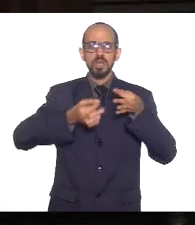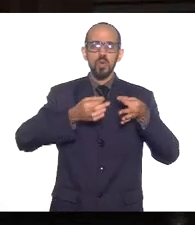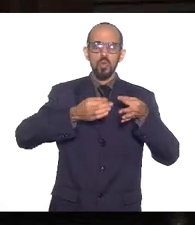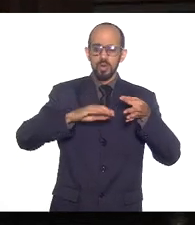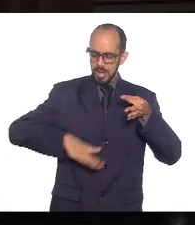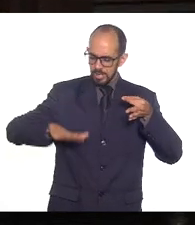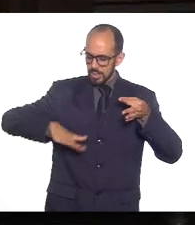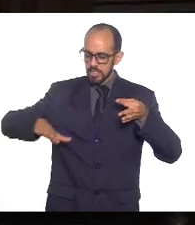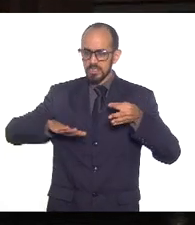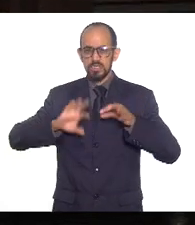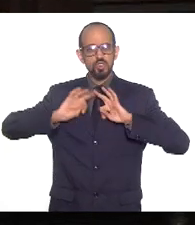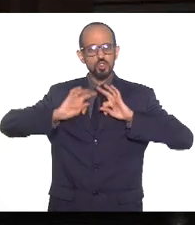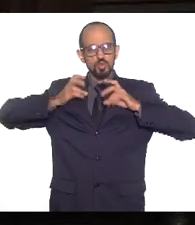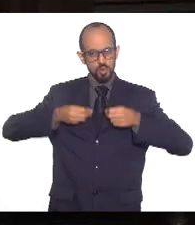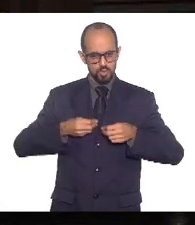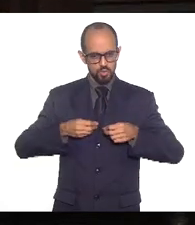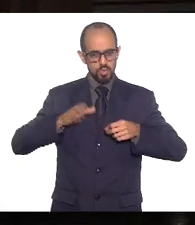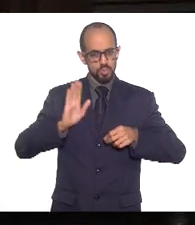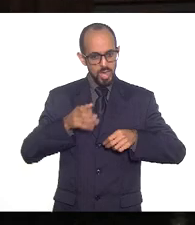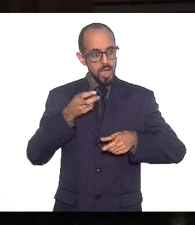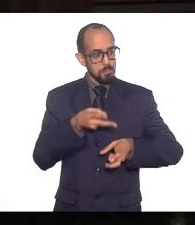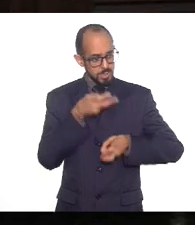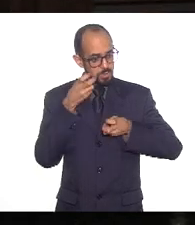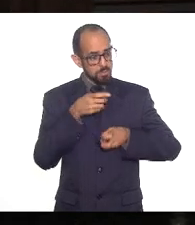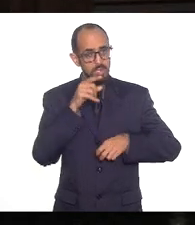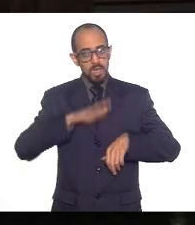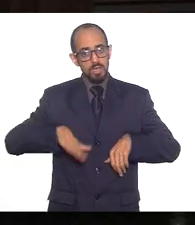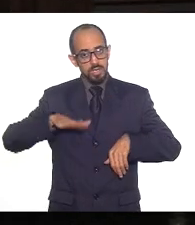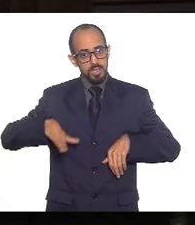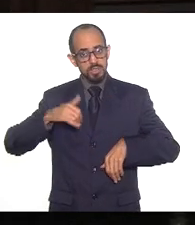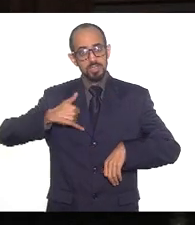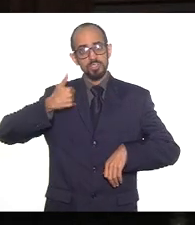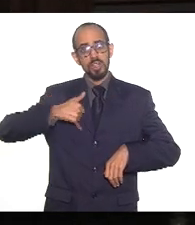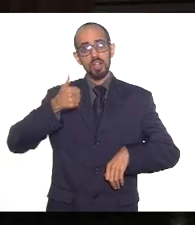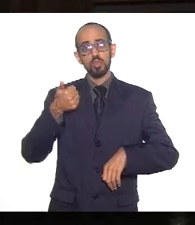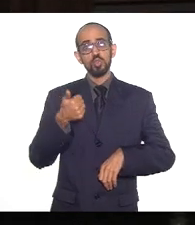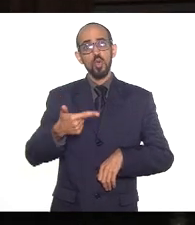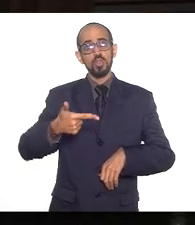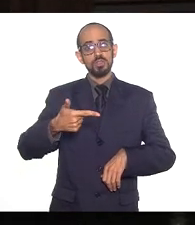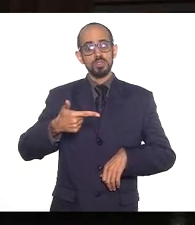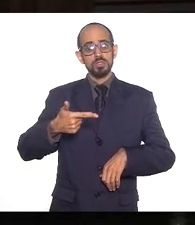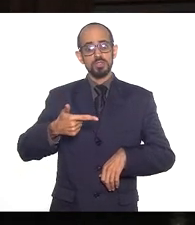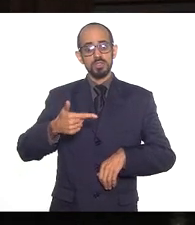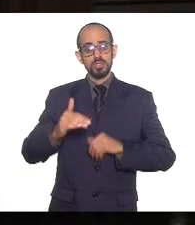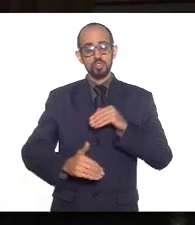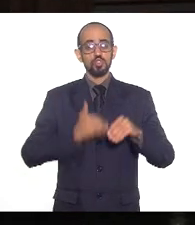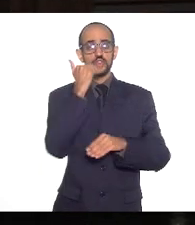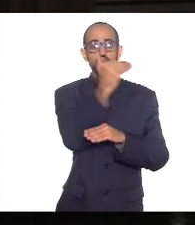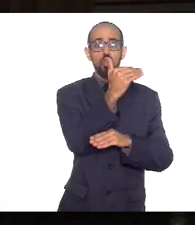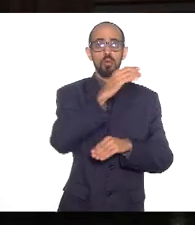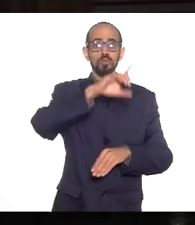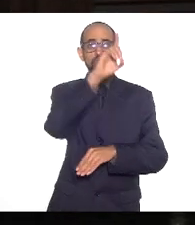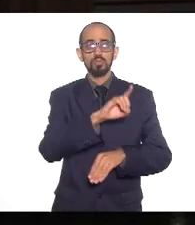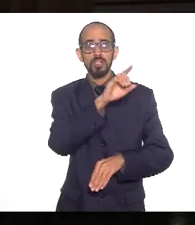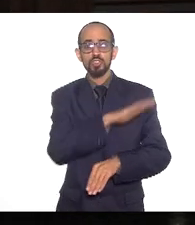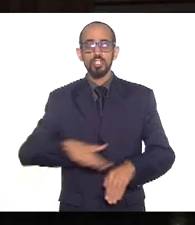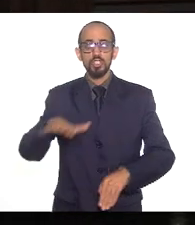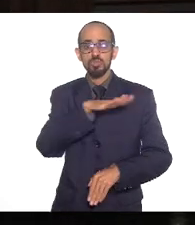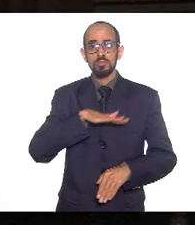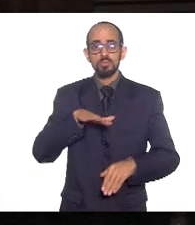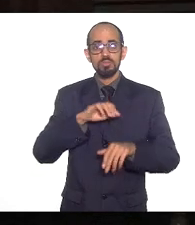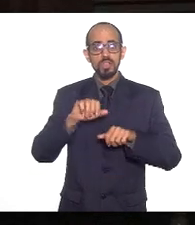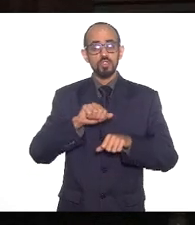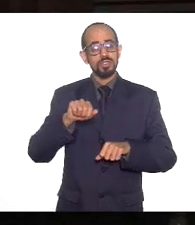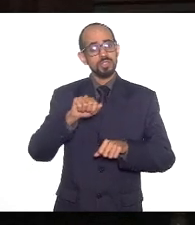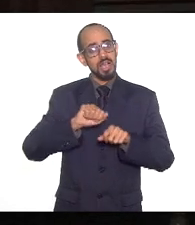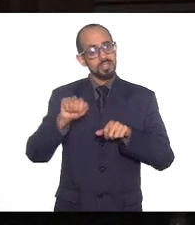eu também já já vi prevalecer opinião de uma criança de 12 anos sobre a opinião da diretoria inteira de uma associação